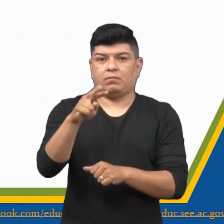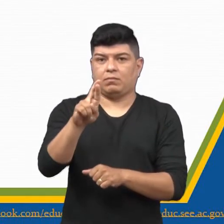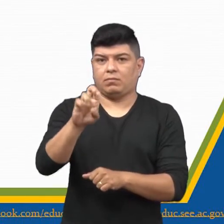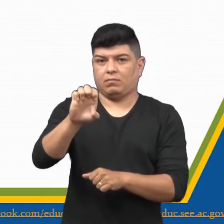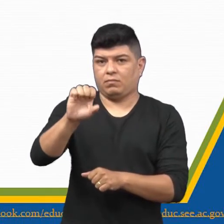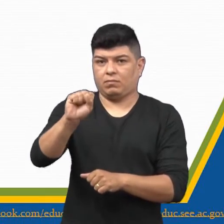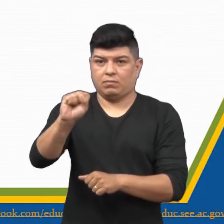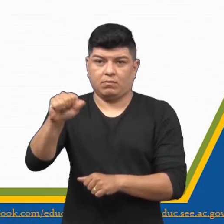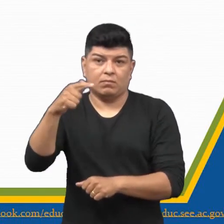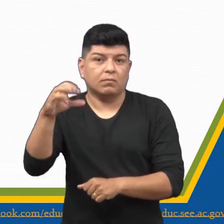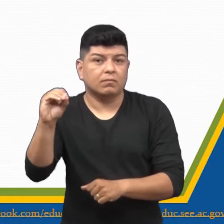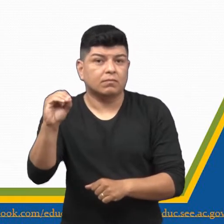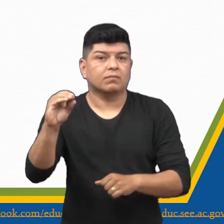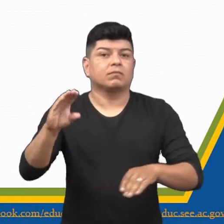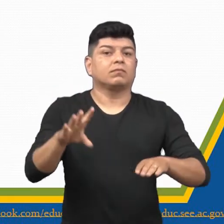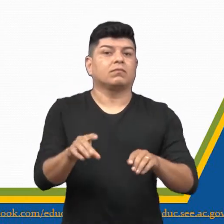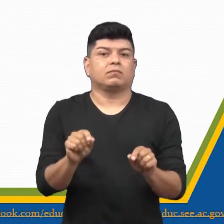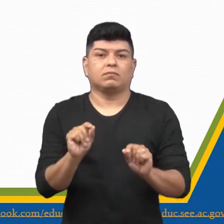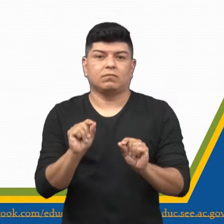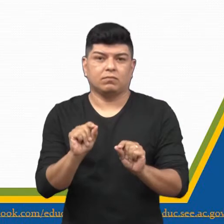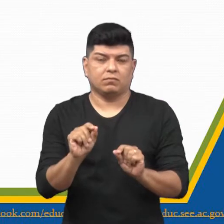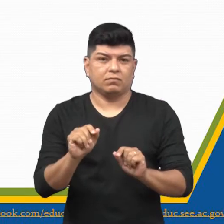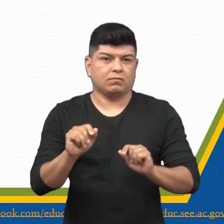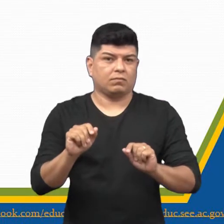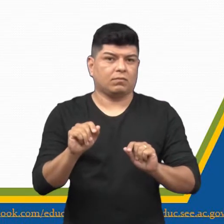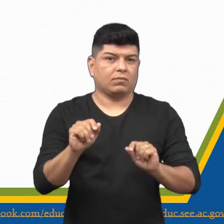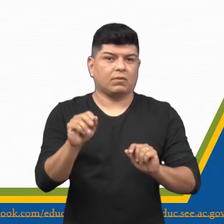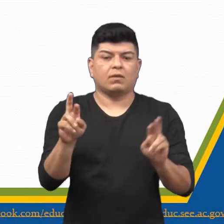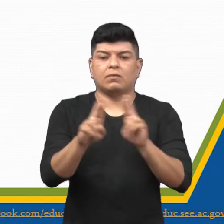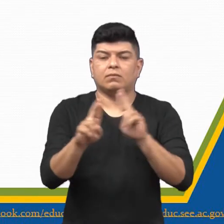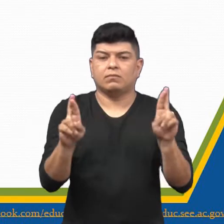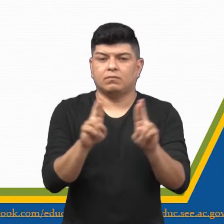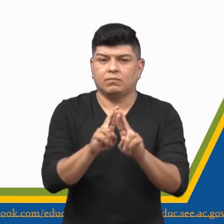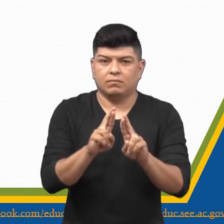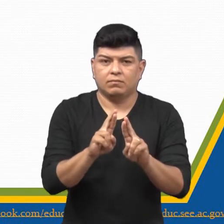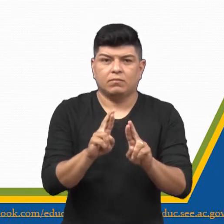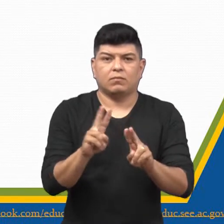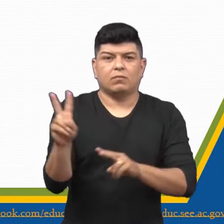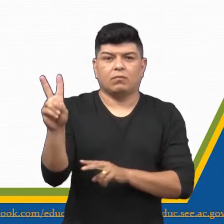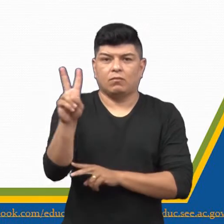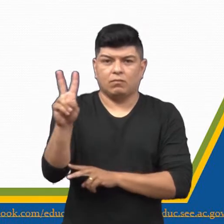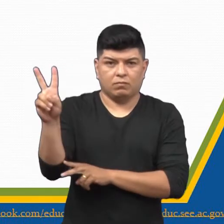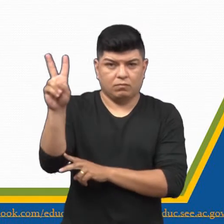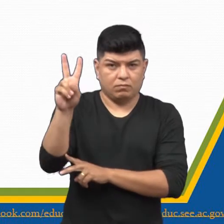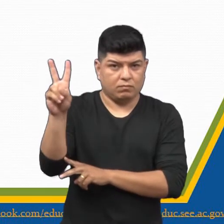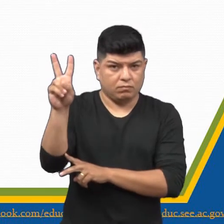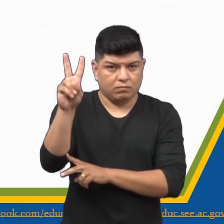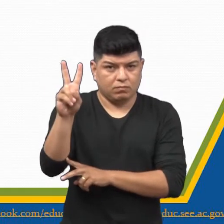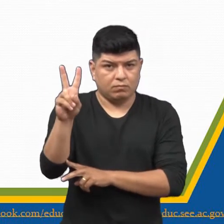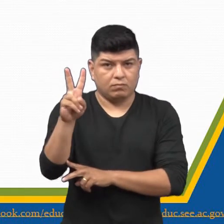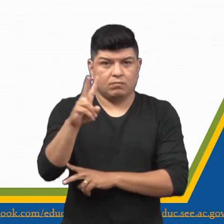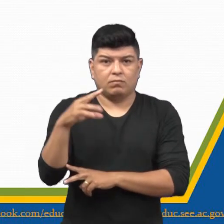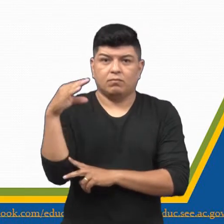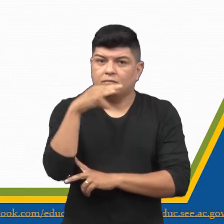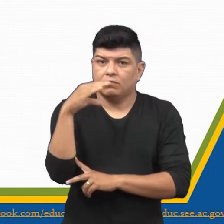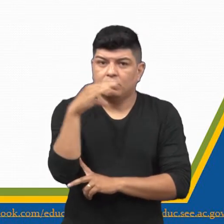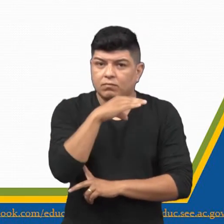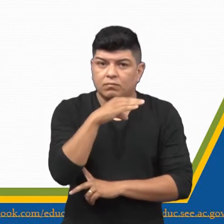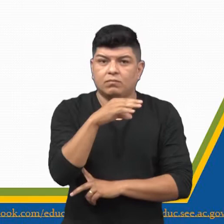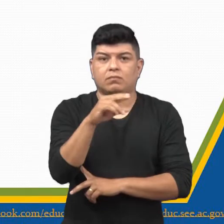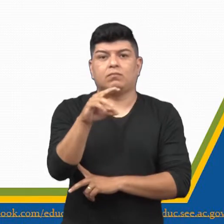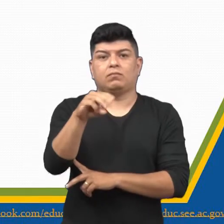estado. A pressão de um gás está relacionada com o valor médio da velocidade das